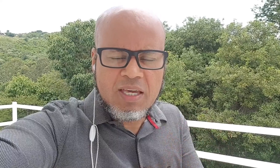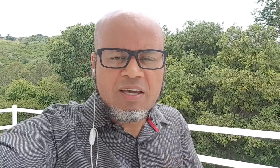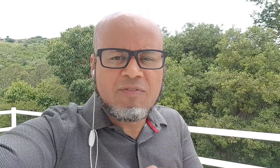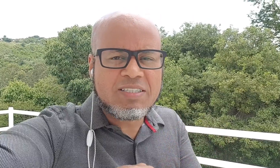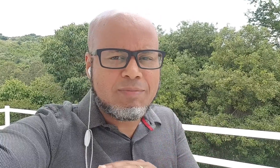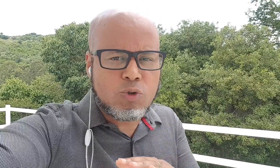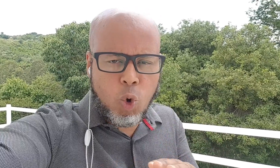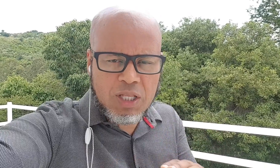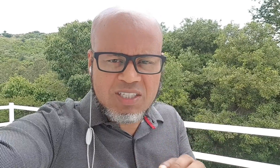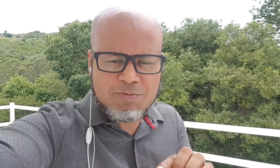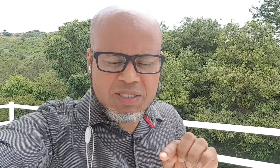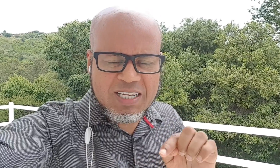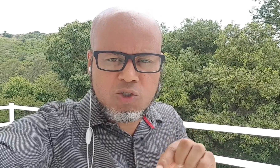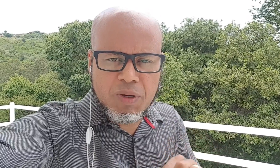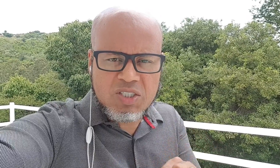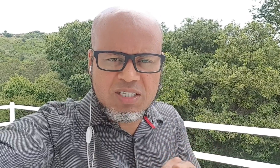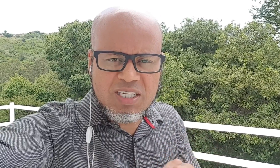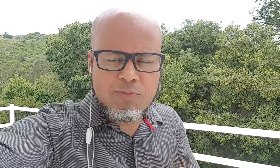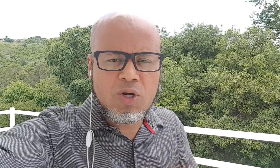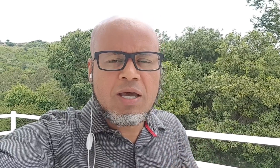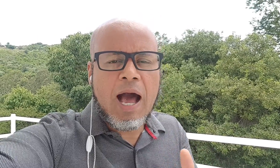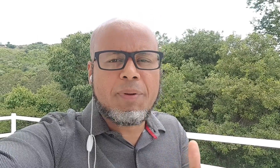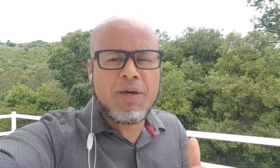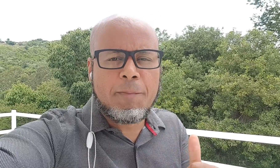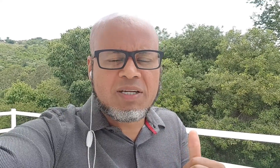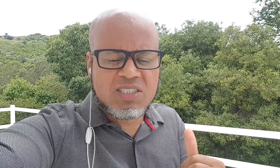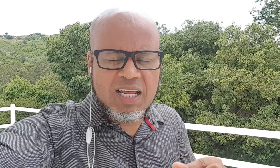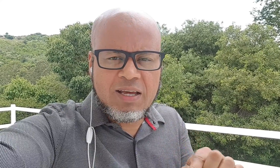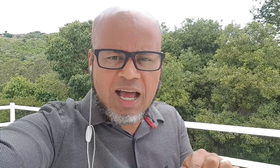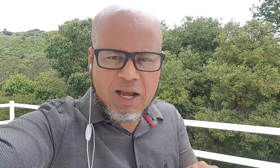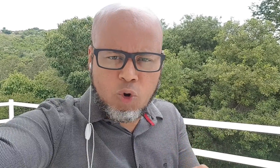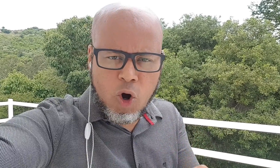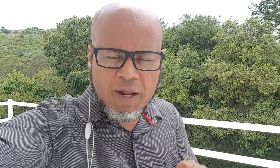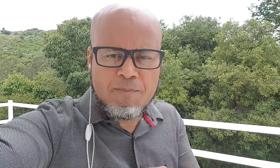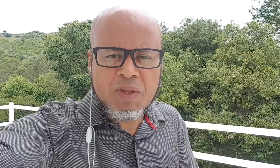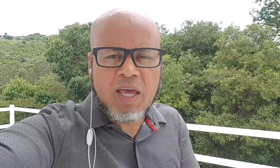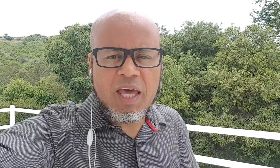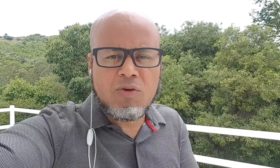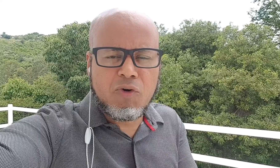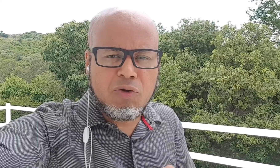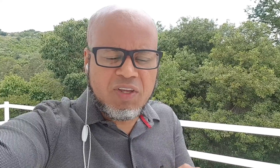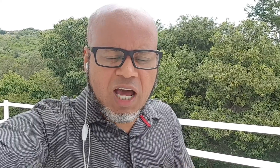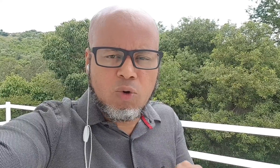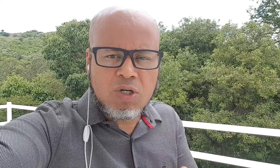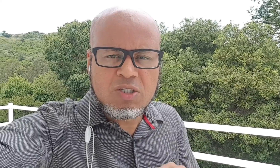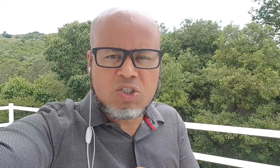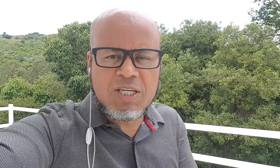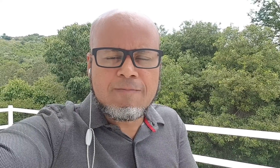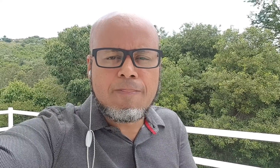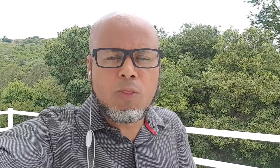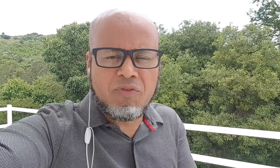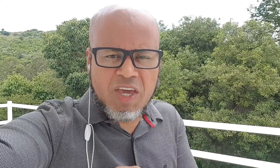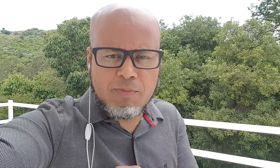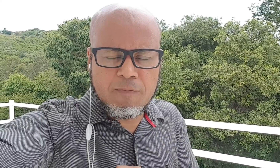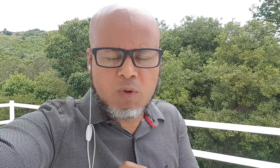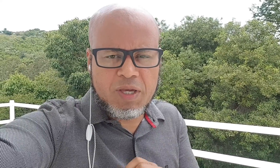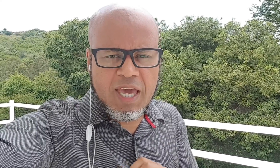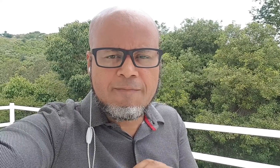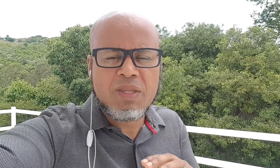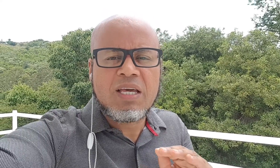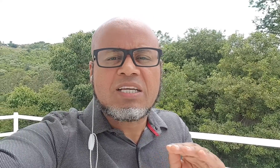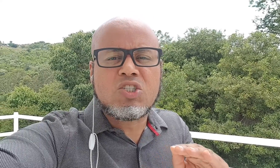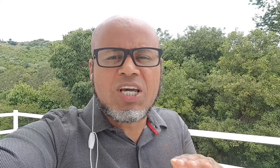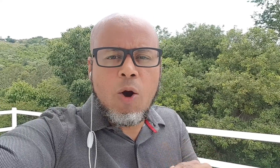Ok? Vai receber todas as parcelas no mês de dezembro. A primeira parcela agora foi no final de novembro.